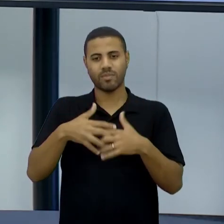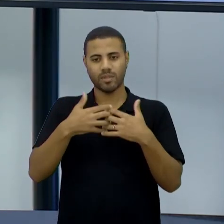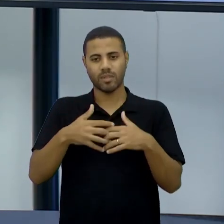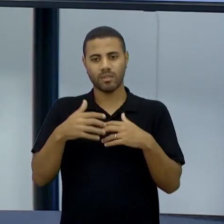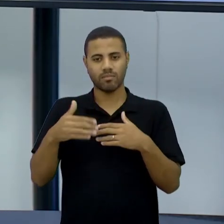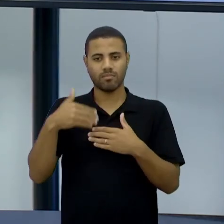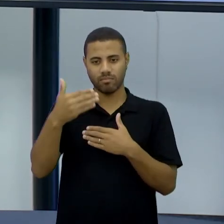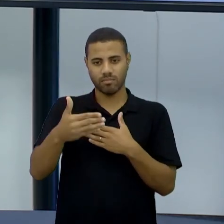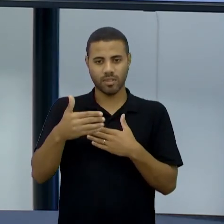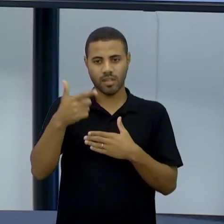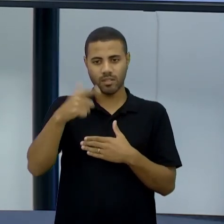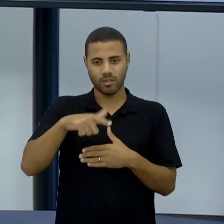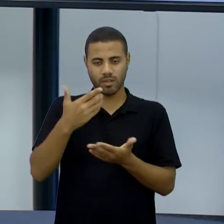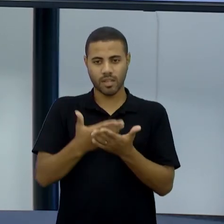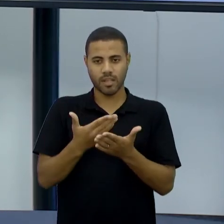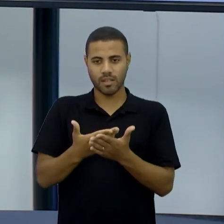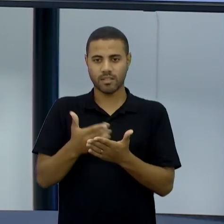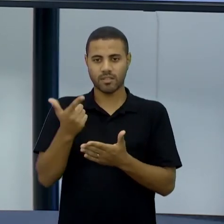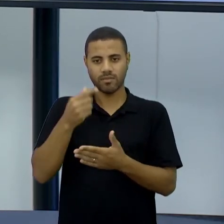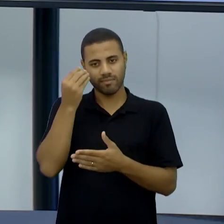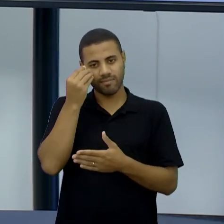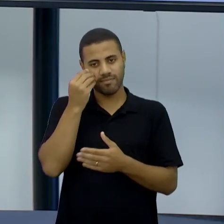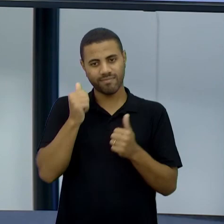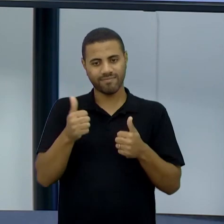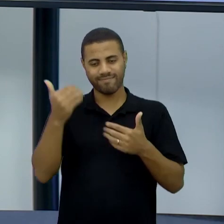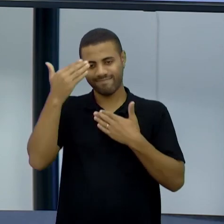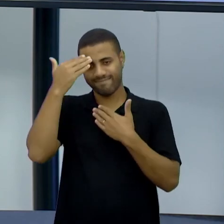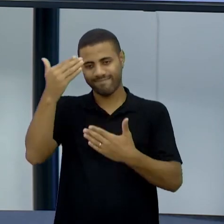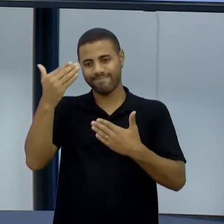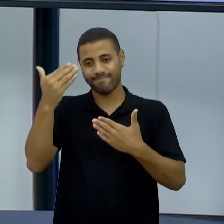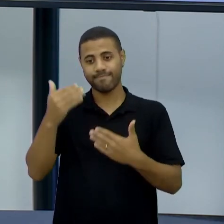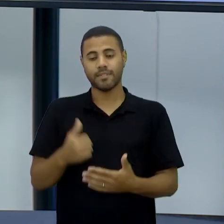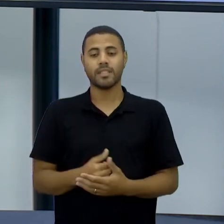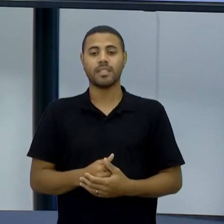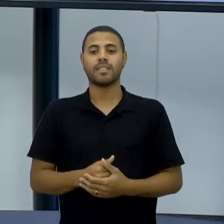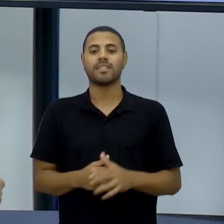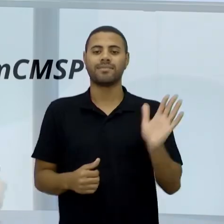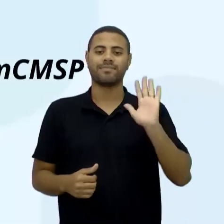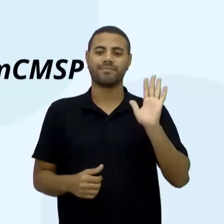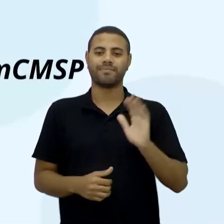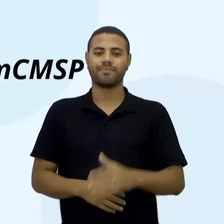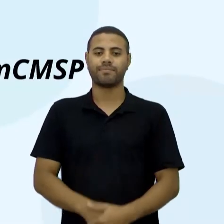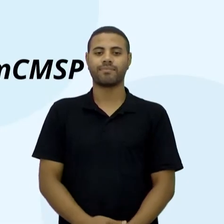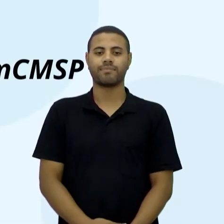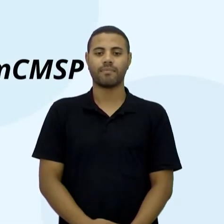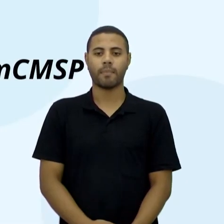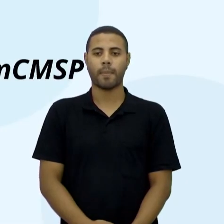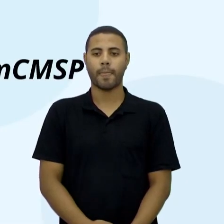nosso próximo vídeo que a gente vai fazer essa experimentação, tá bom? Muito obrigada e até a próxima.